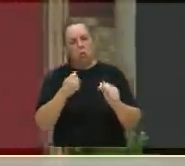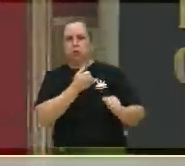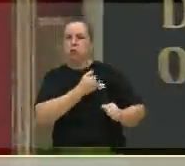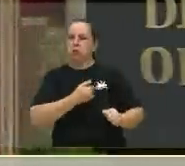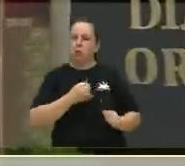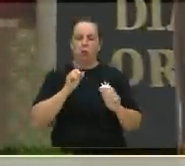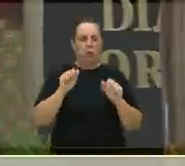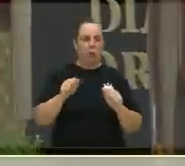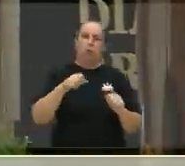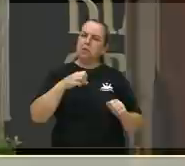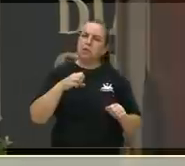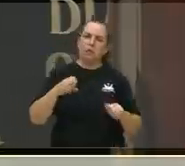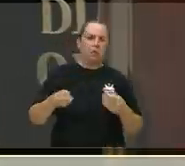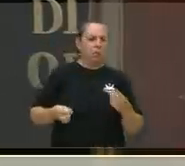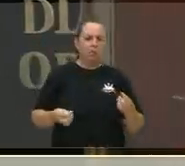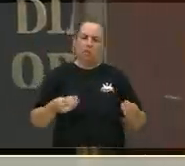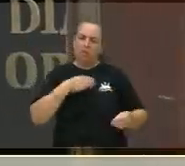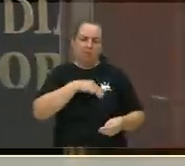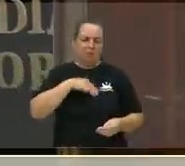oração